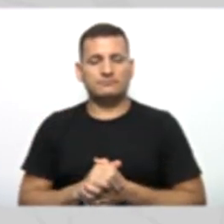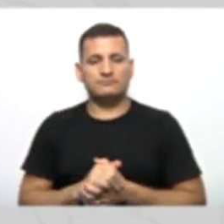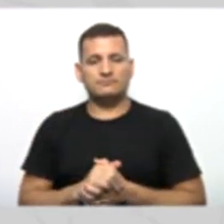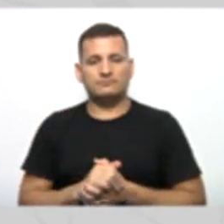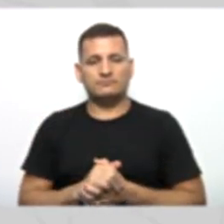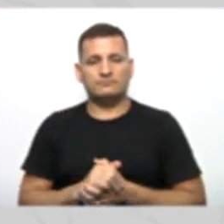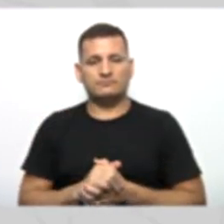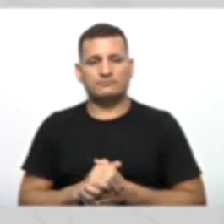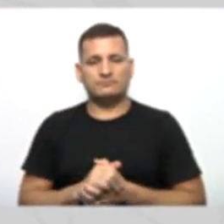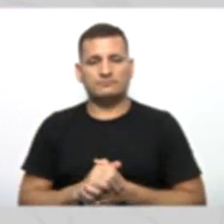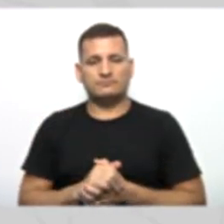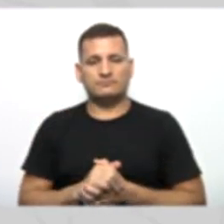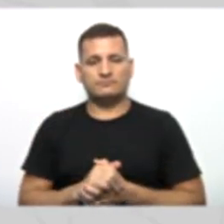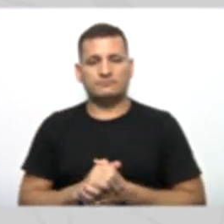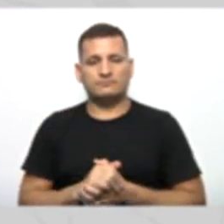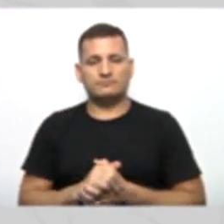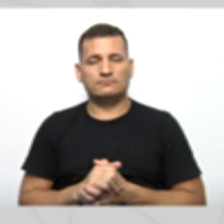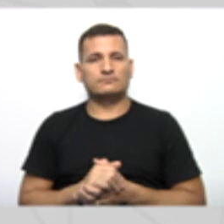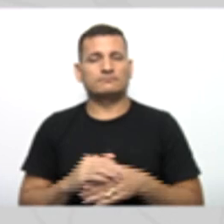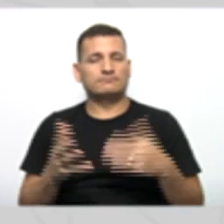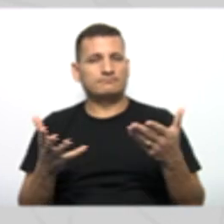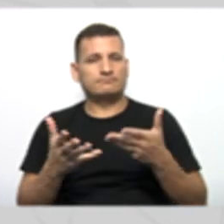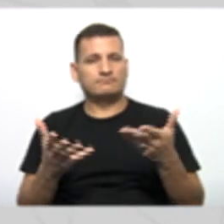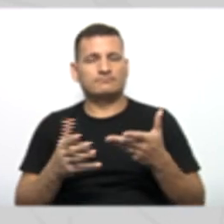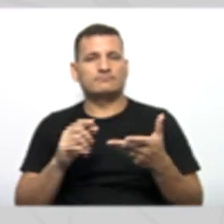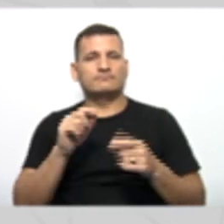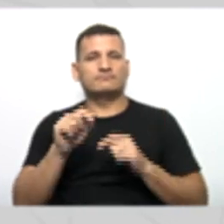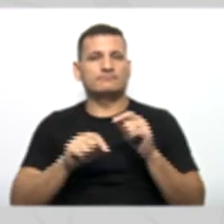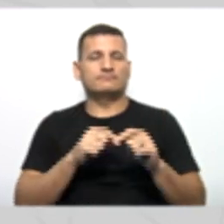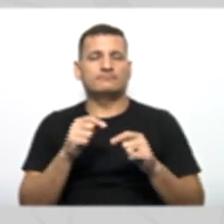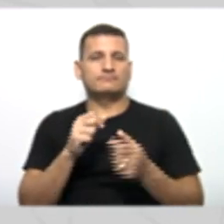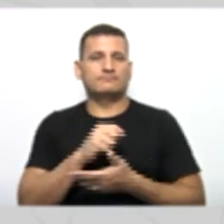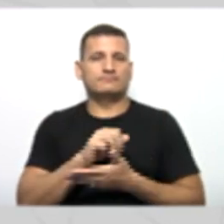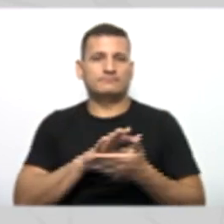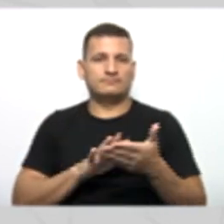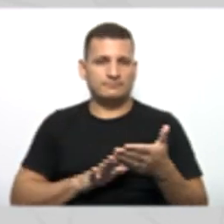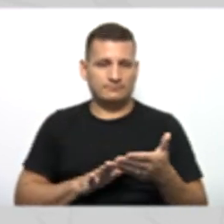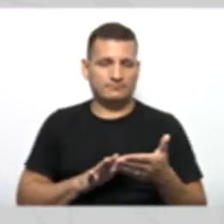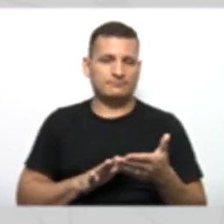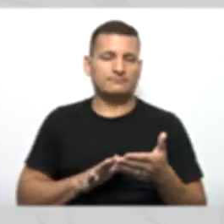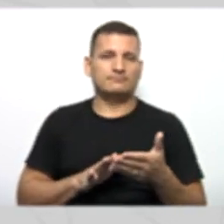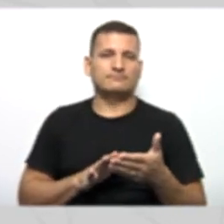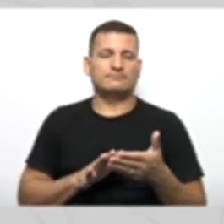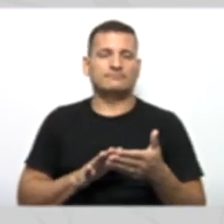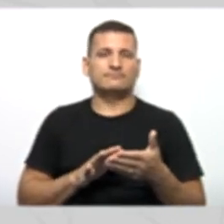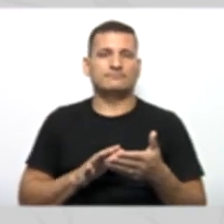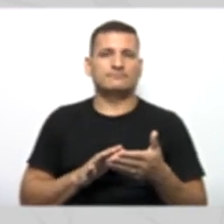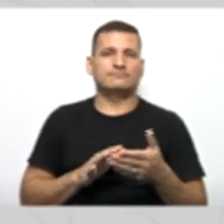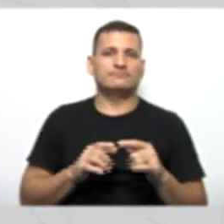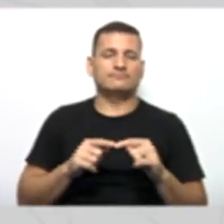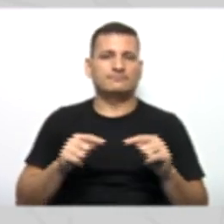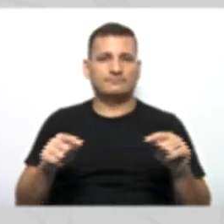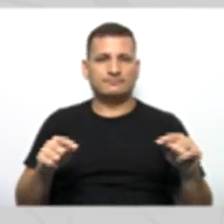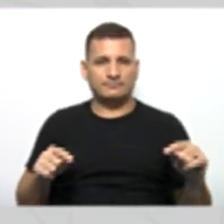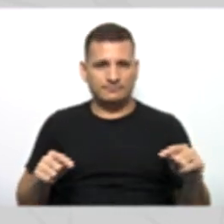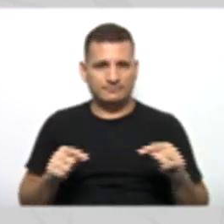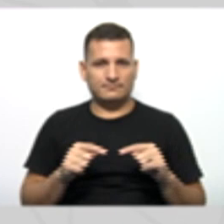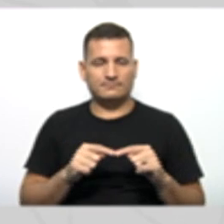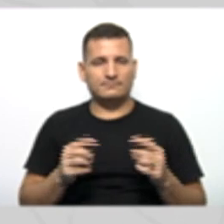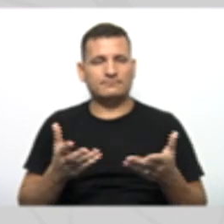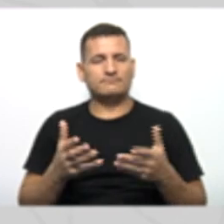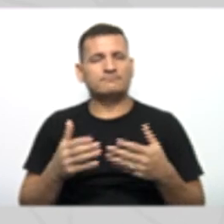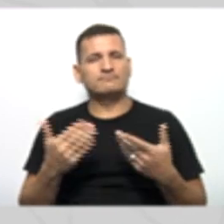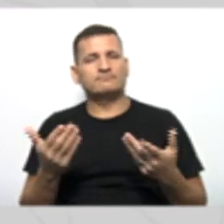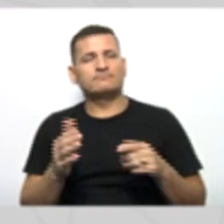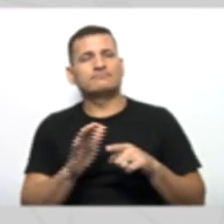chegou na nossa brincadeira aí que a gente deixou para vocês, que é a atividade em sala, é isso? E aí, como que